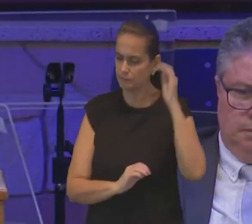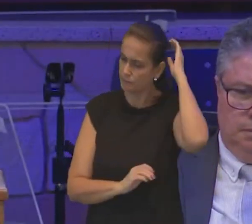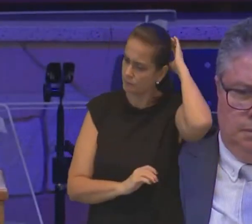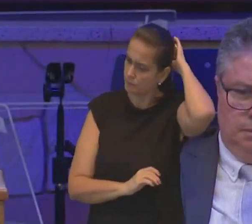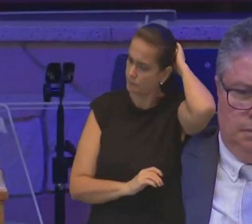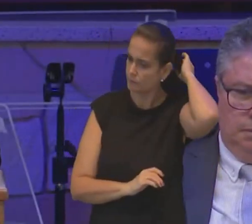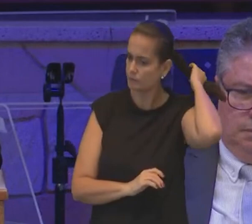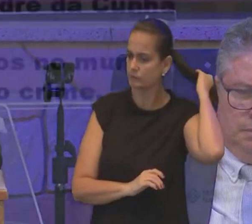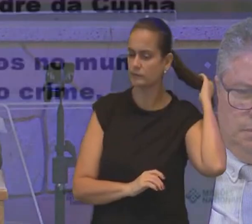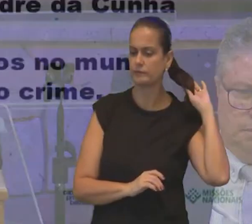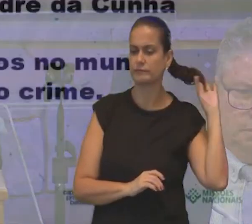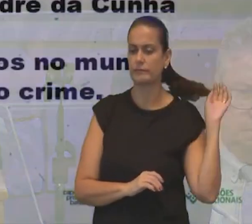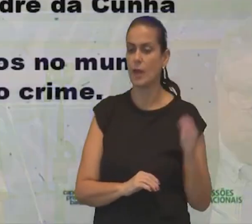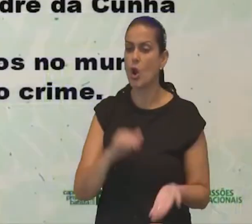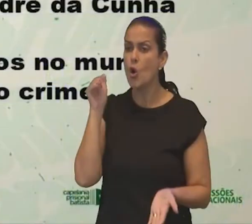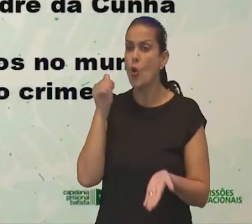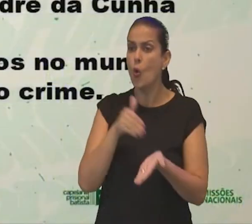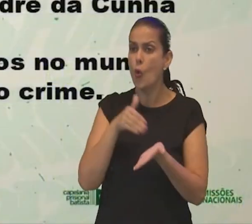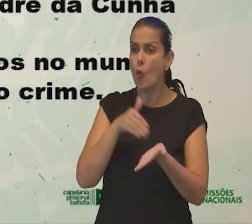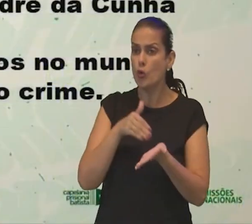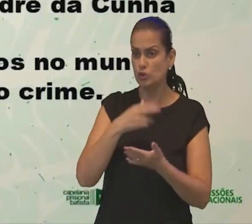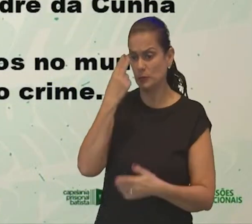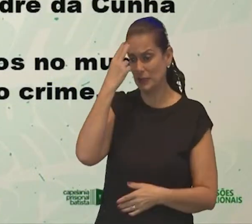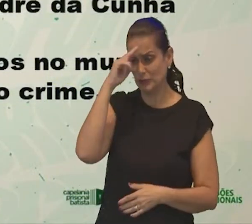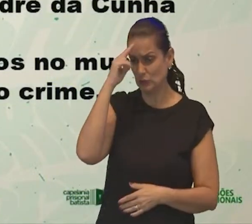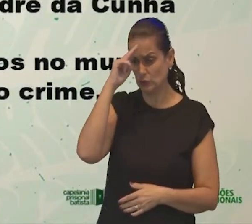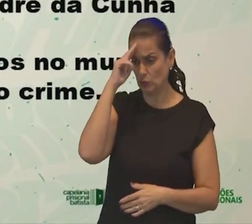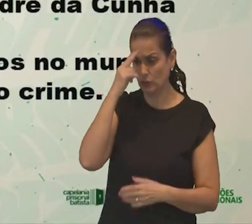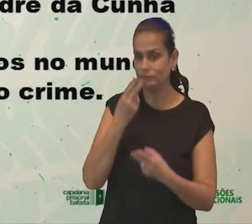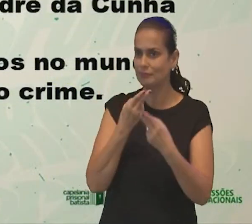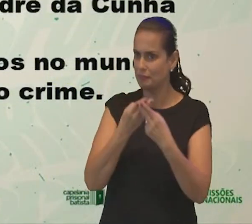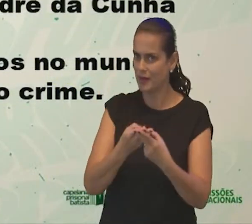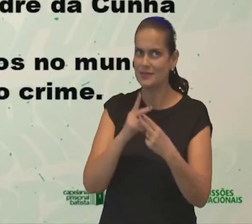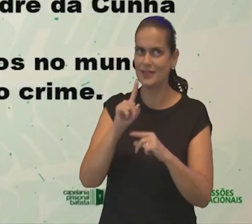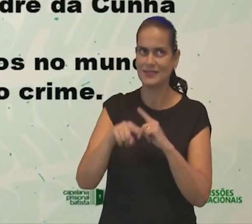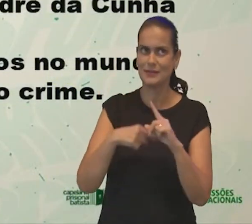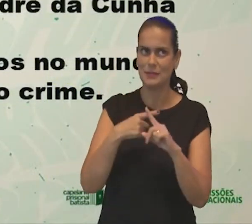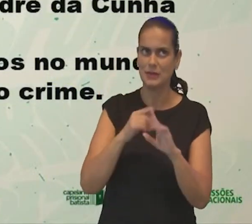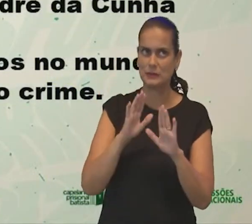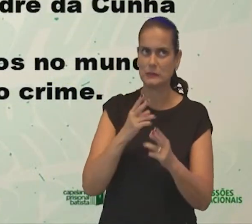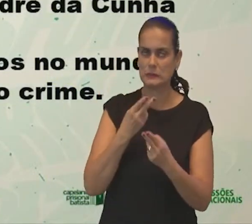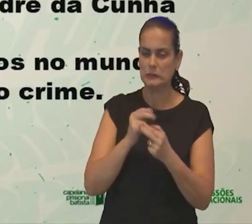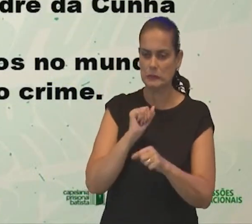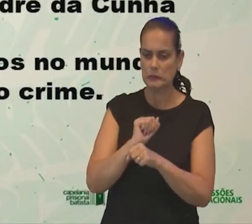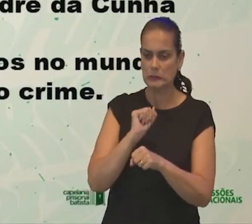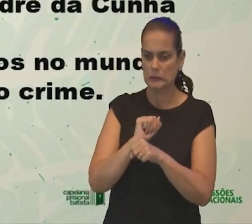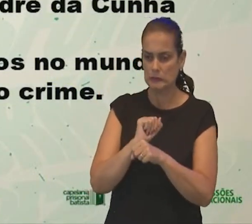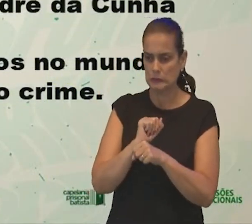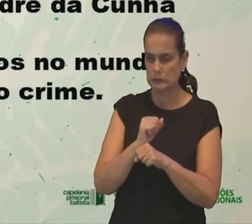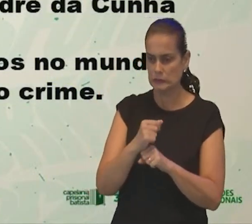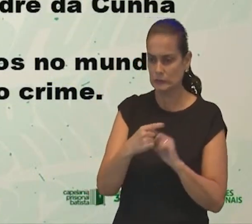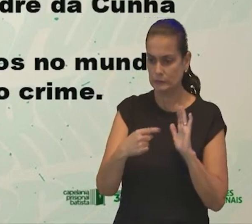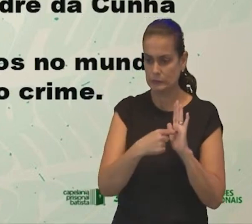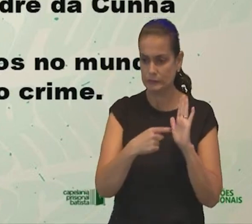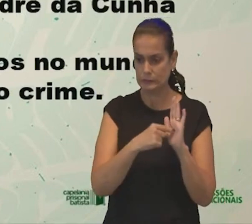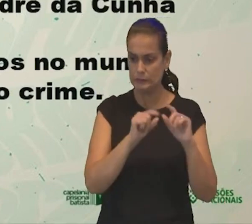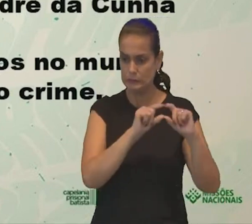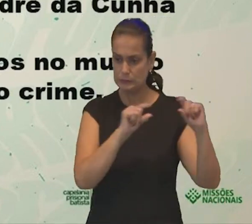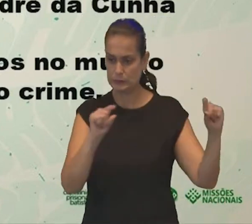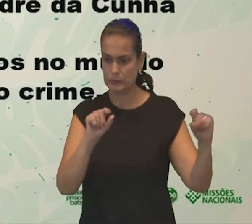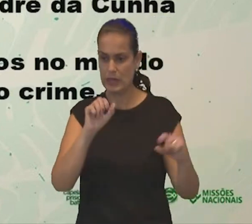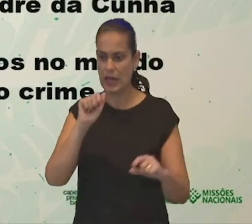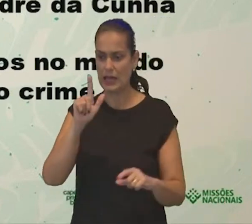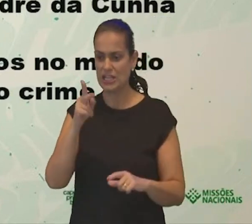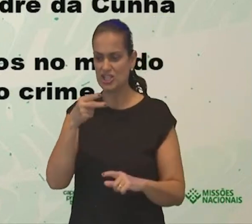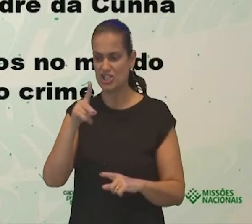Vou terminar com esse rapaz. Aguente aí, meus irmãos, um pouquinho. Alexandre da Cunha. Eu conheço Alexandre da Cunha já há